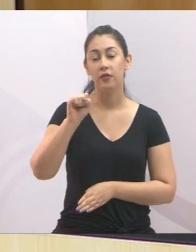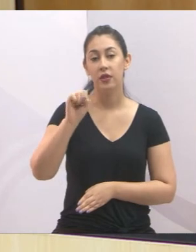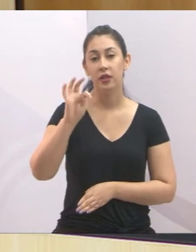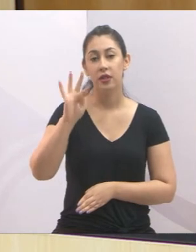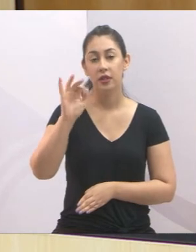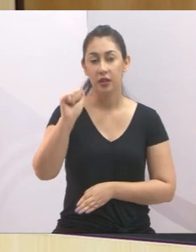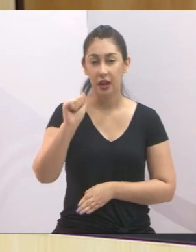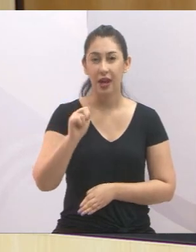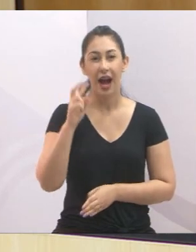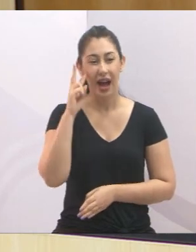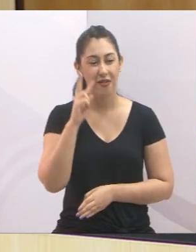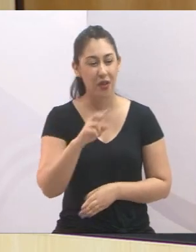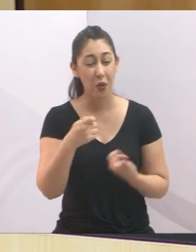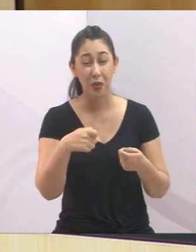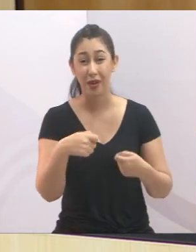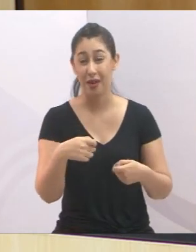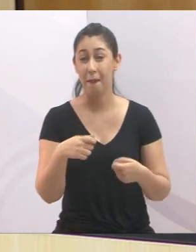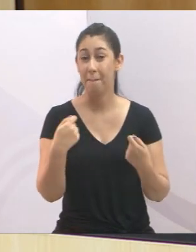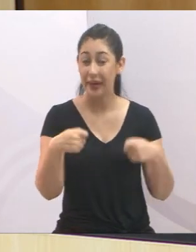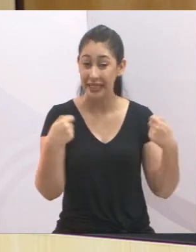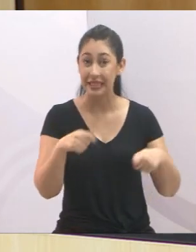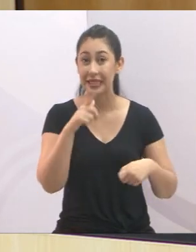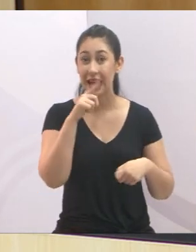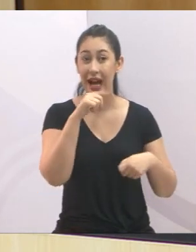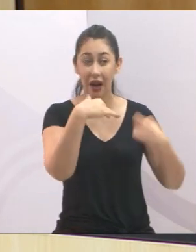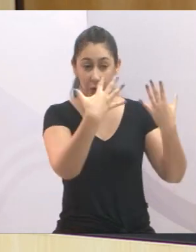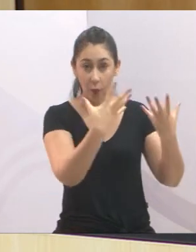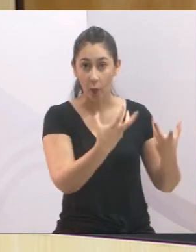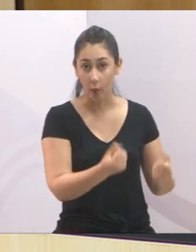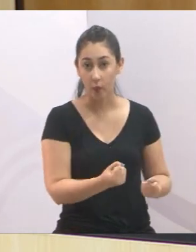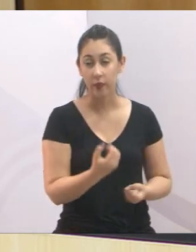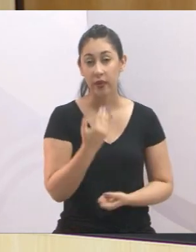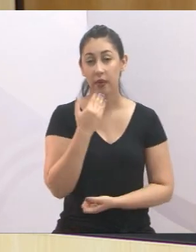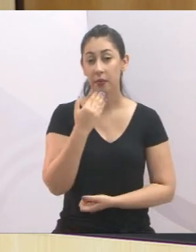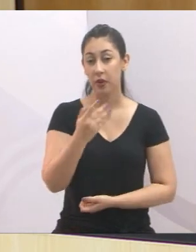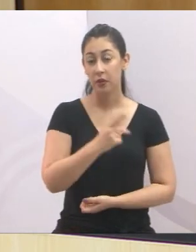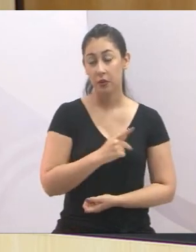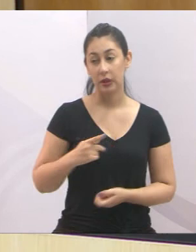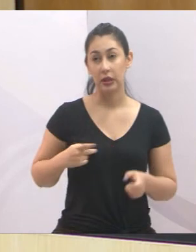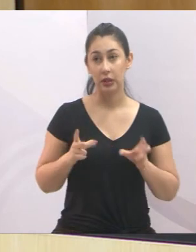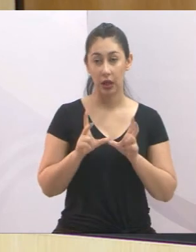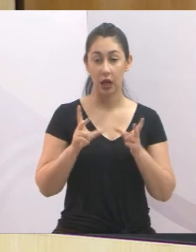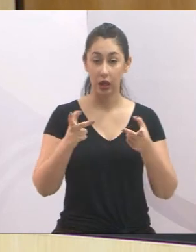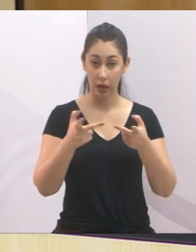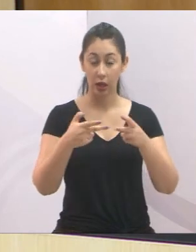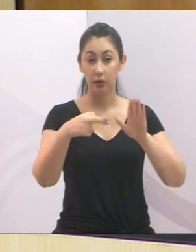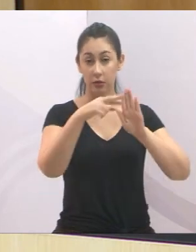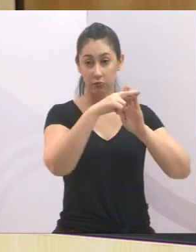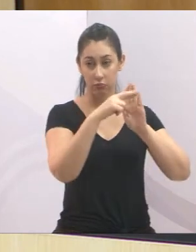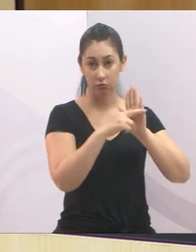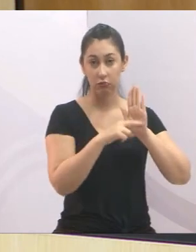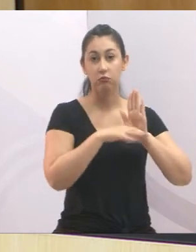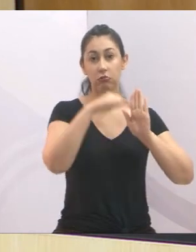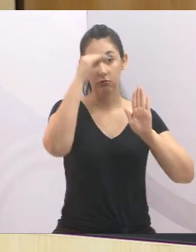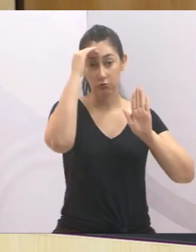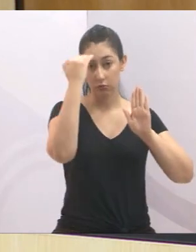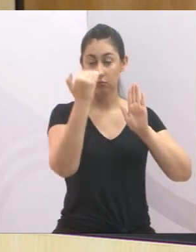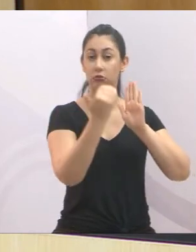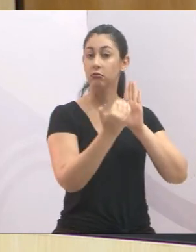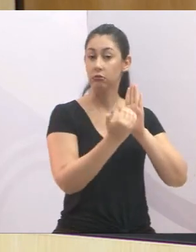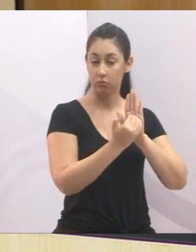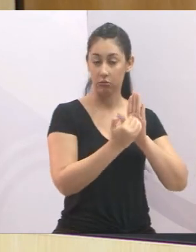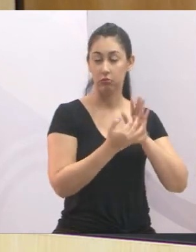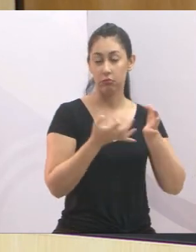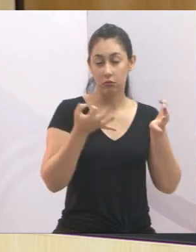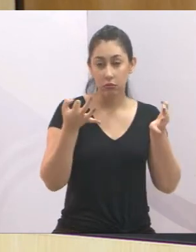de correção de escoamento de águas fluviais no local. Requeremos ao excelentíssimo senhor presidente desta Casa, ouvido e aprovado pela Igreja de Plenário, cumpridas